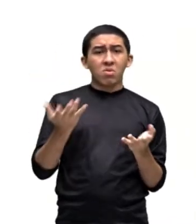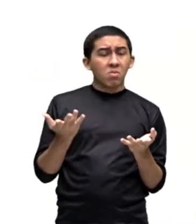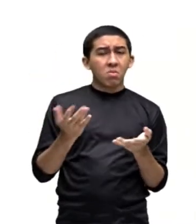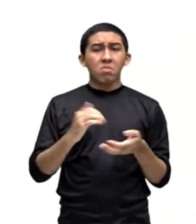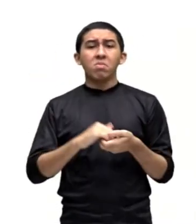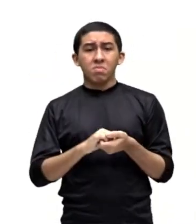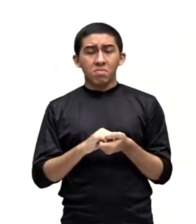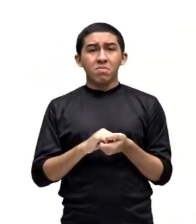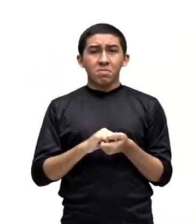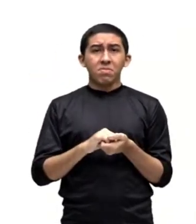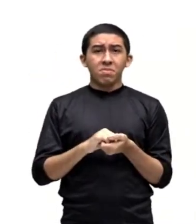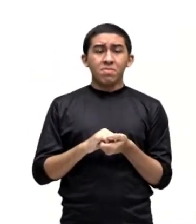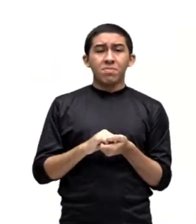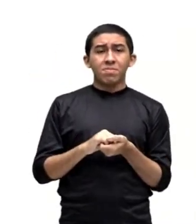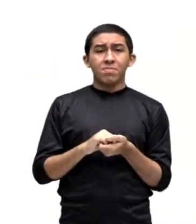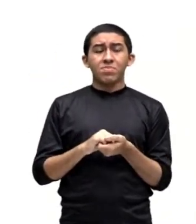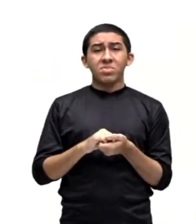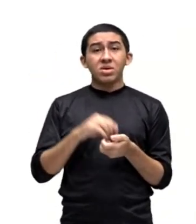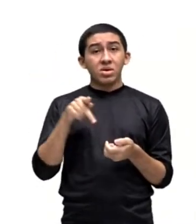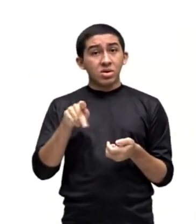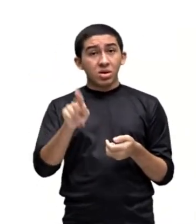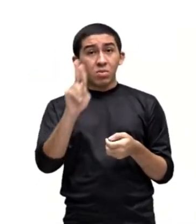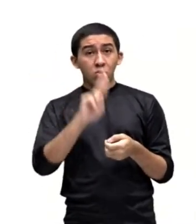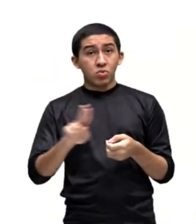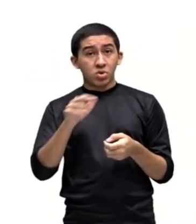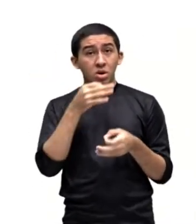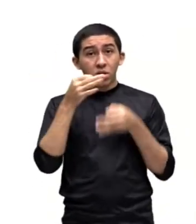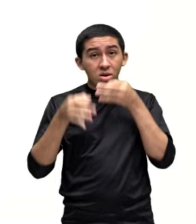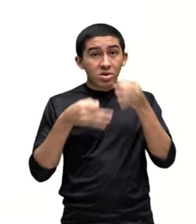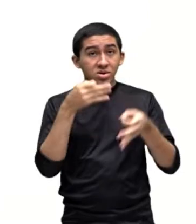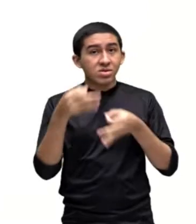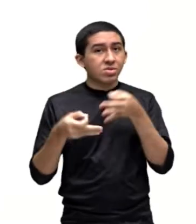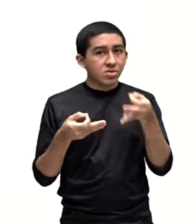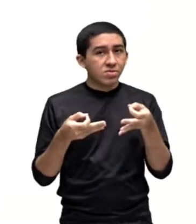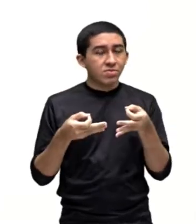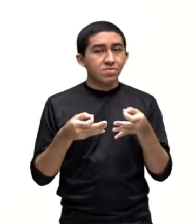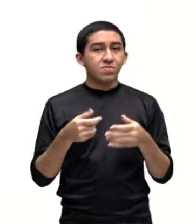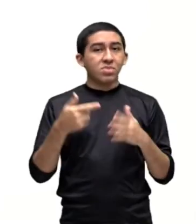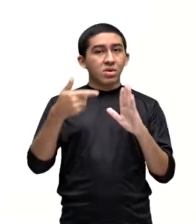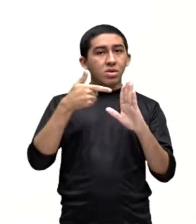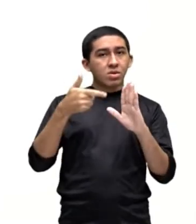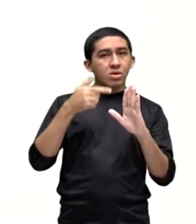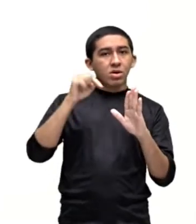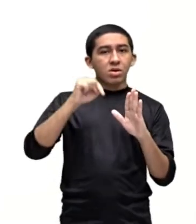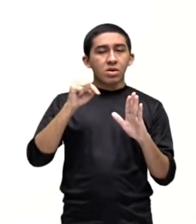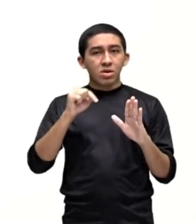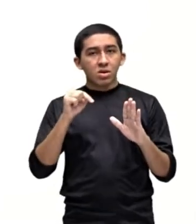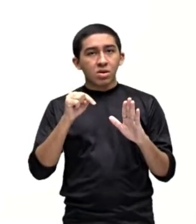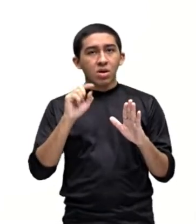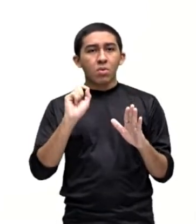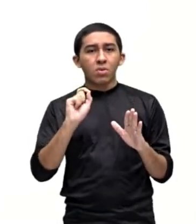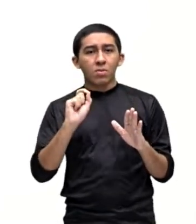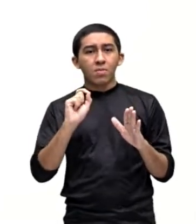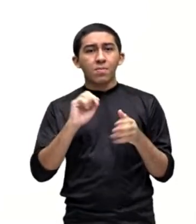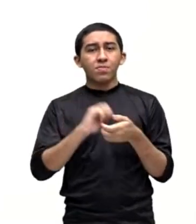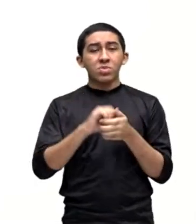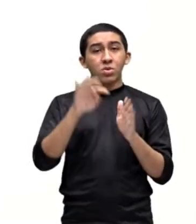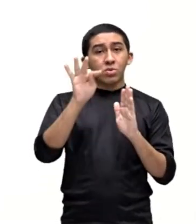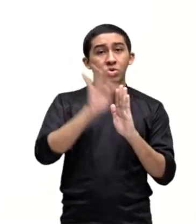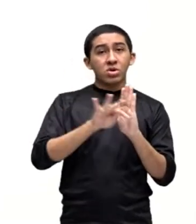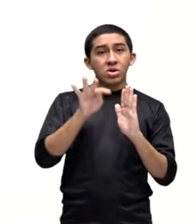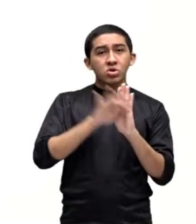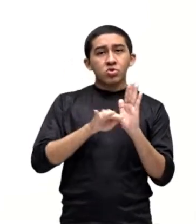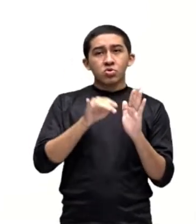crítica, correto? Basicamente, dizemos que a ironia em um texto quando falamos o